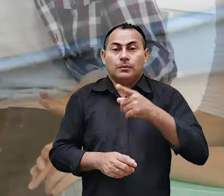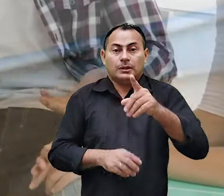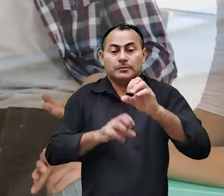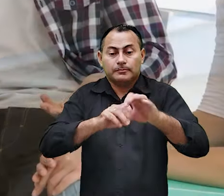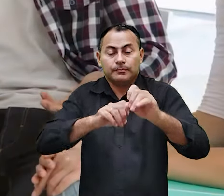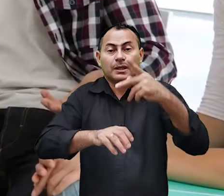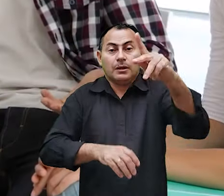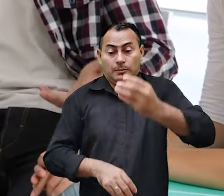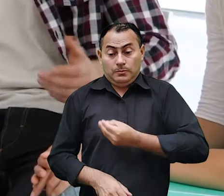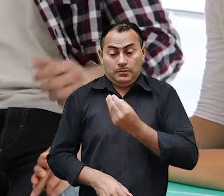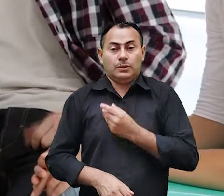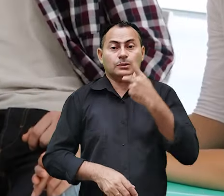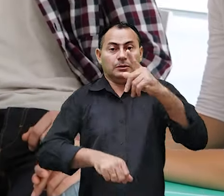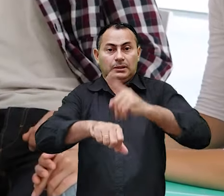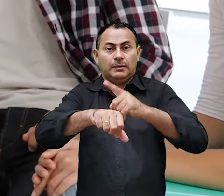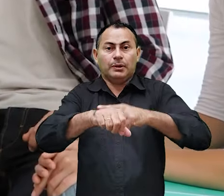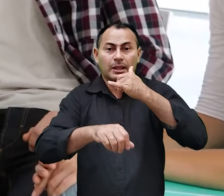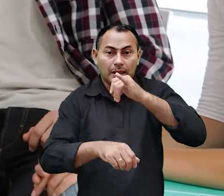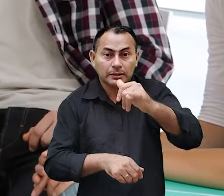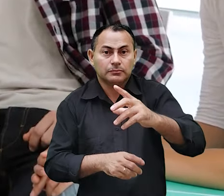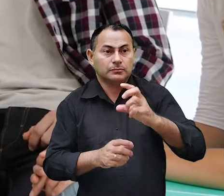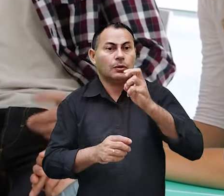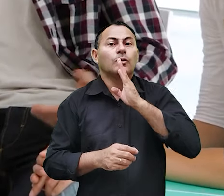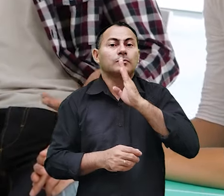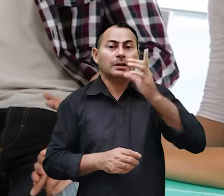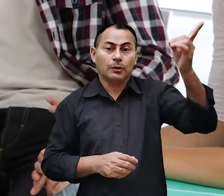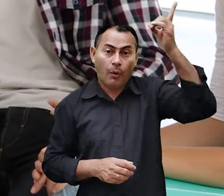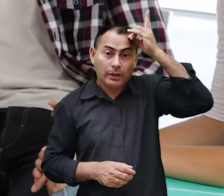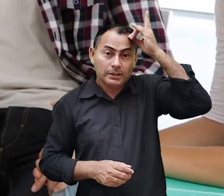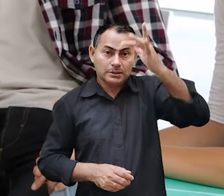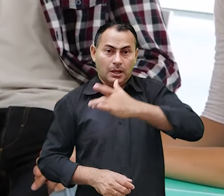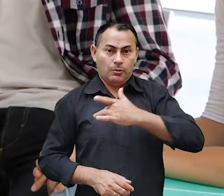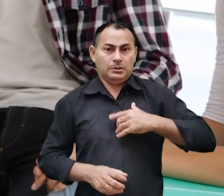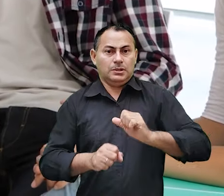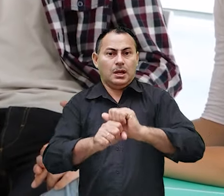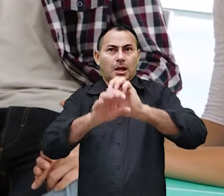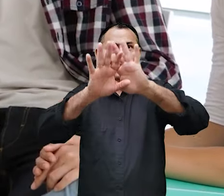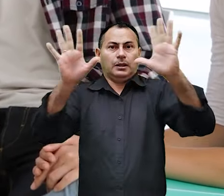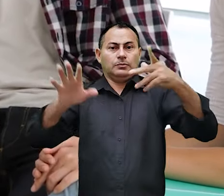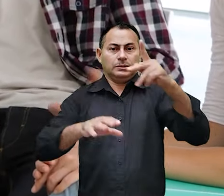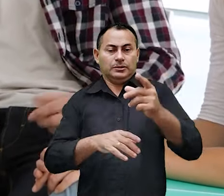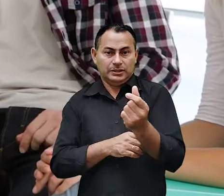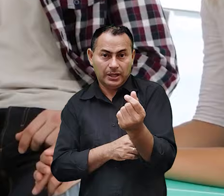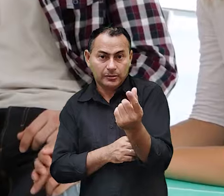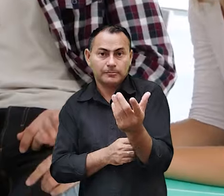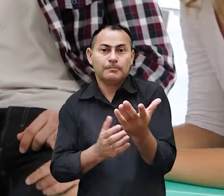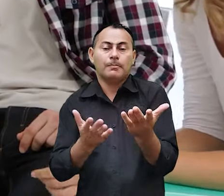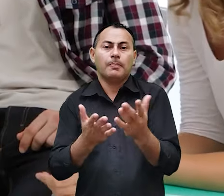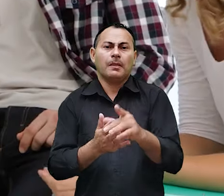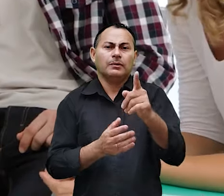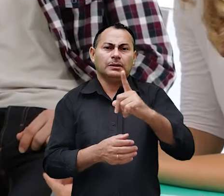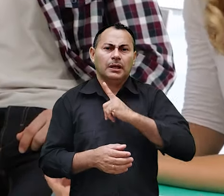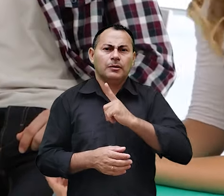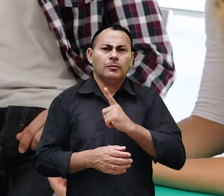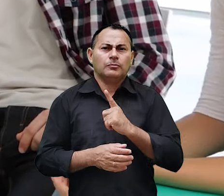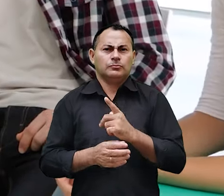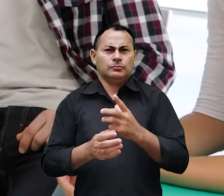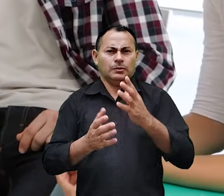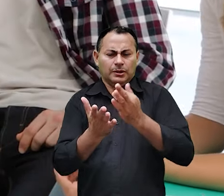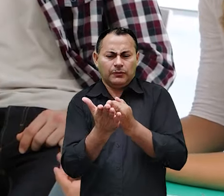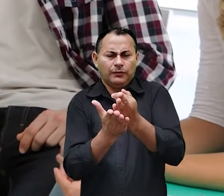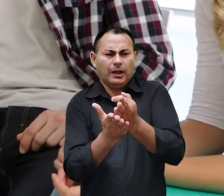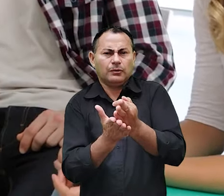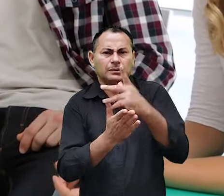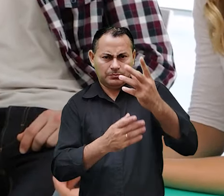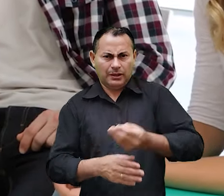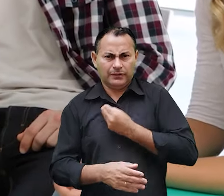com a maneira como você tem a sua vida, ou o seu tempo, energia, talentos, dons, saúde e, é claro, seu dinheiro. Você tem